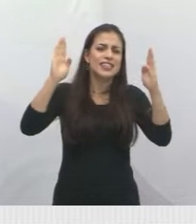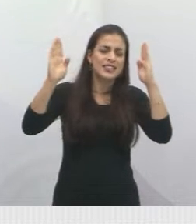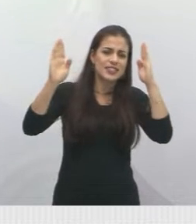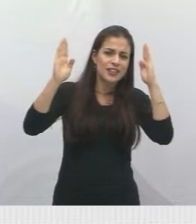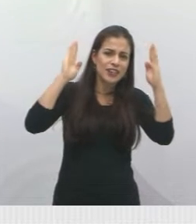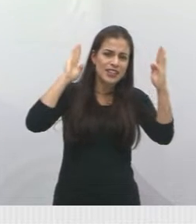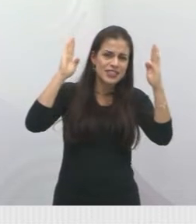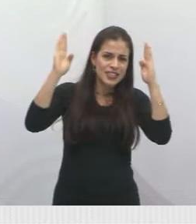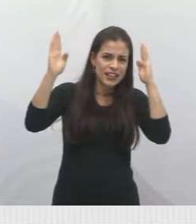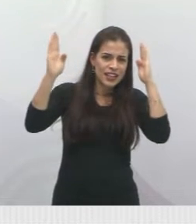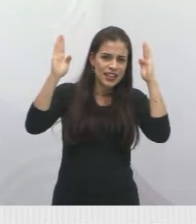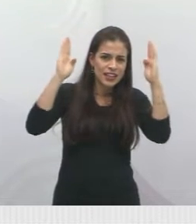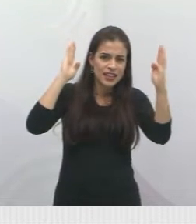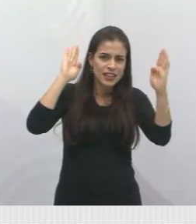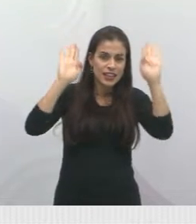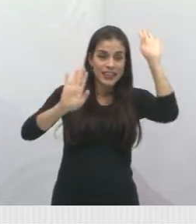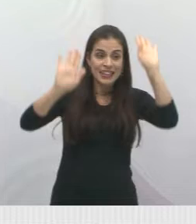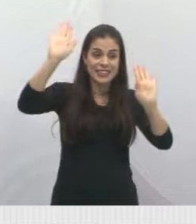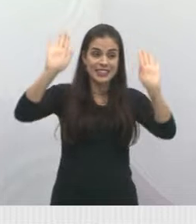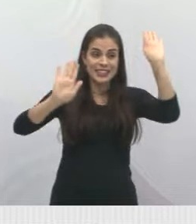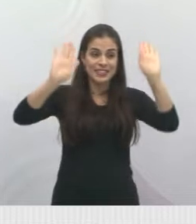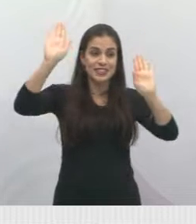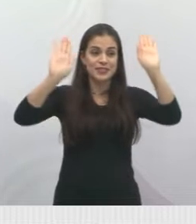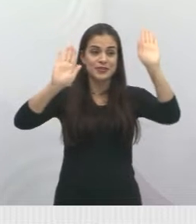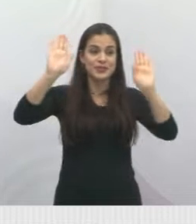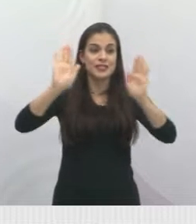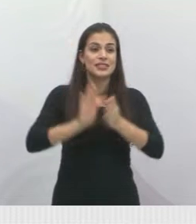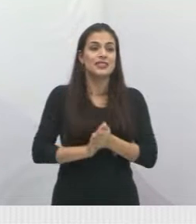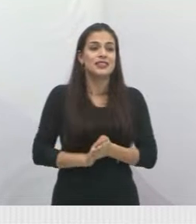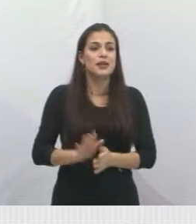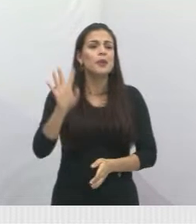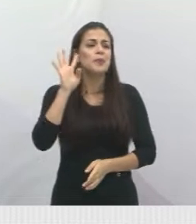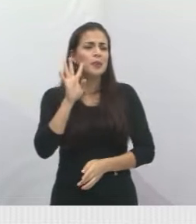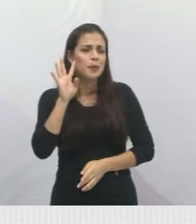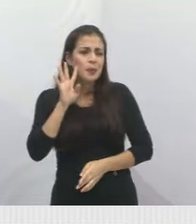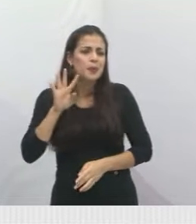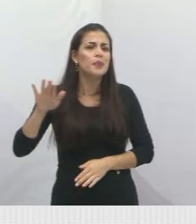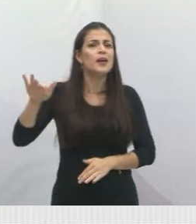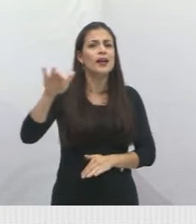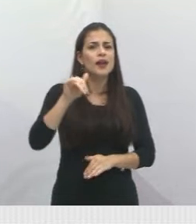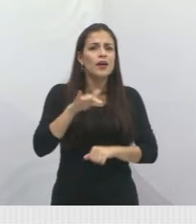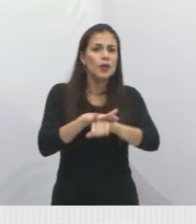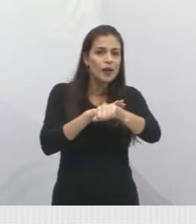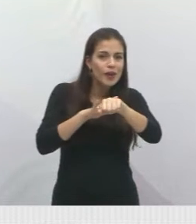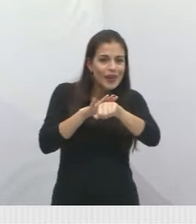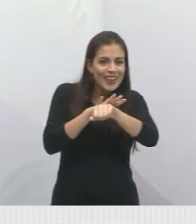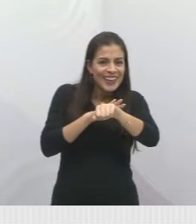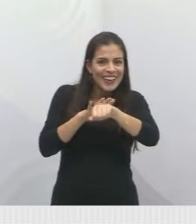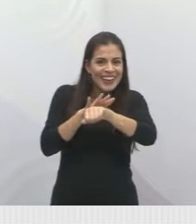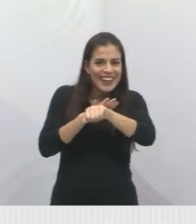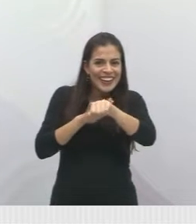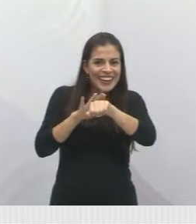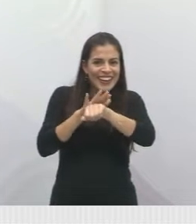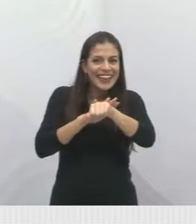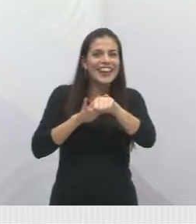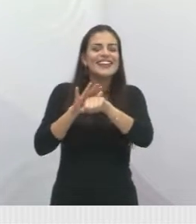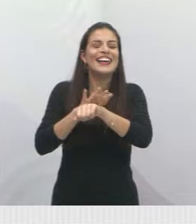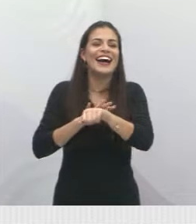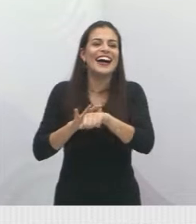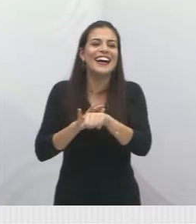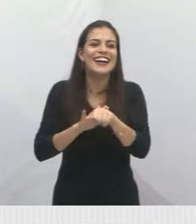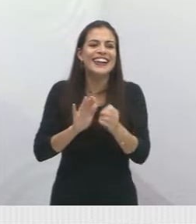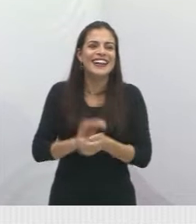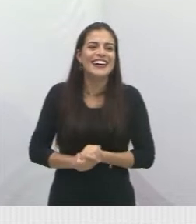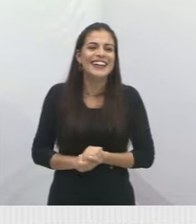bacana ouvir todas as pessoas. E todos os dirigentes também que estiveram